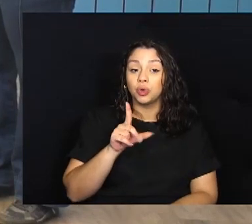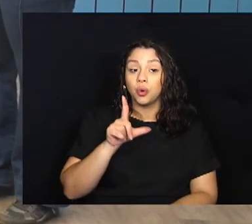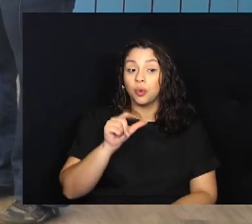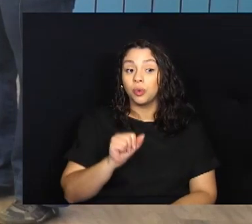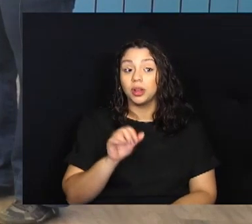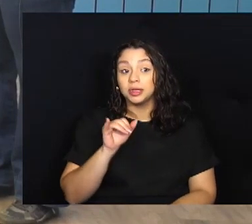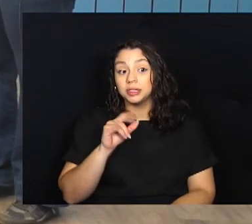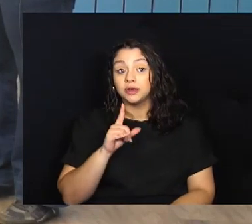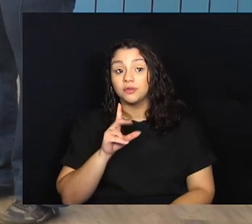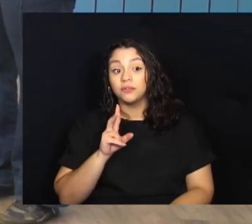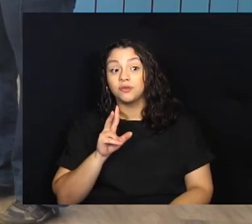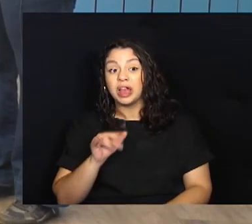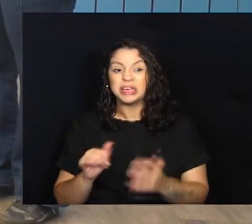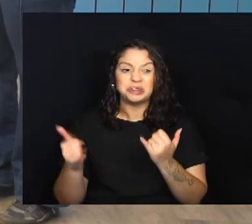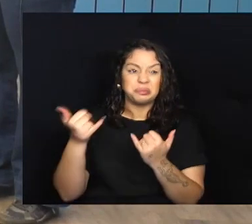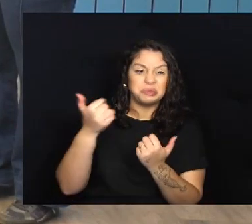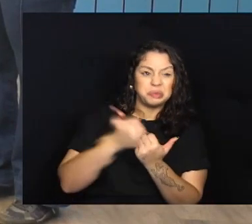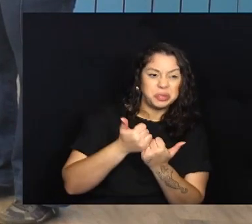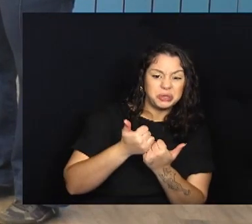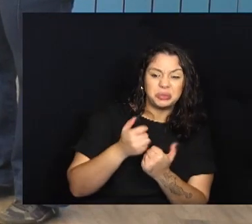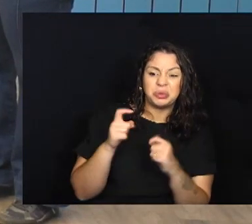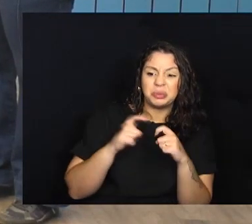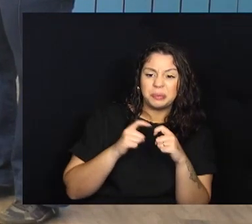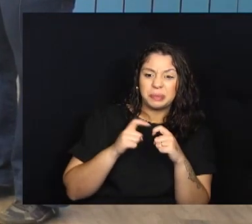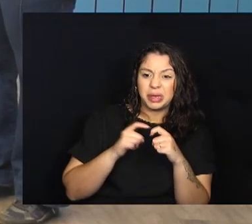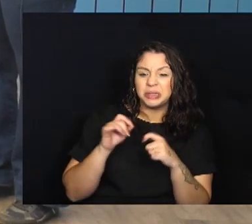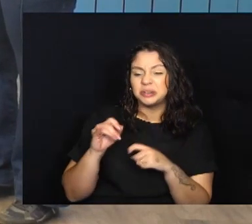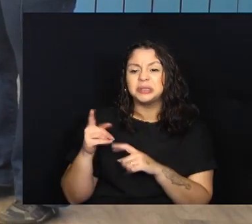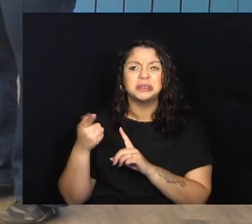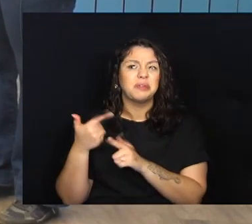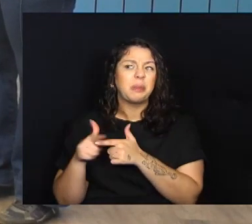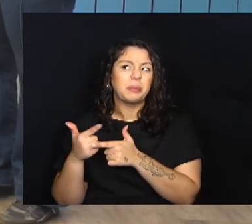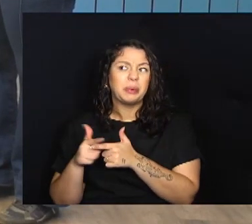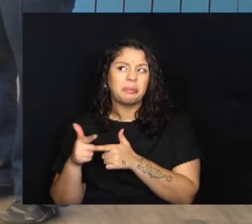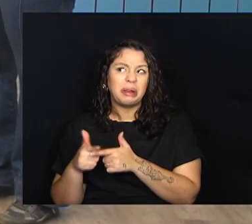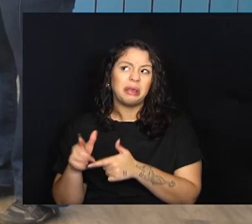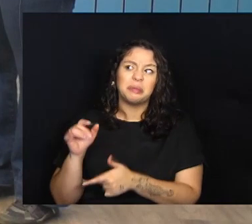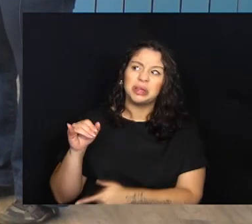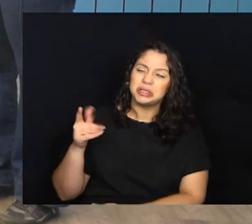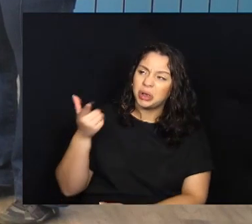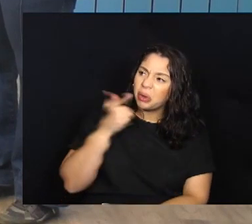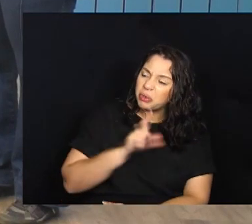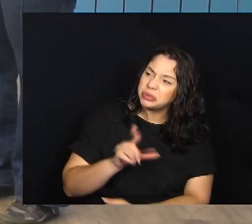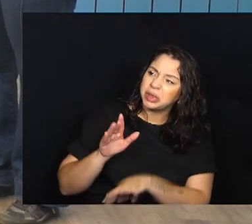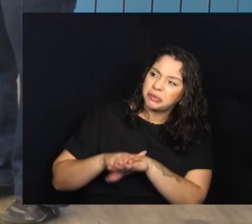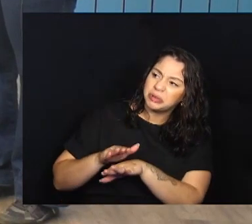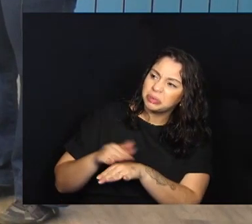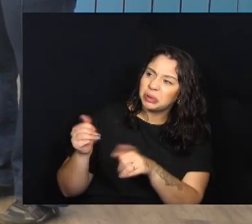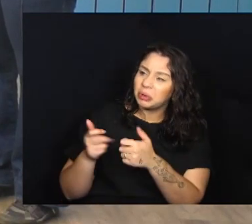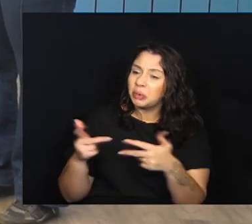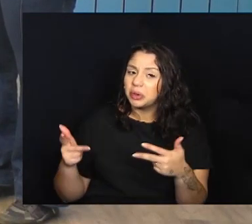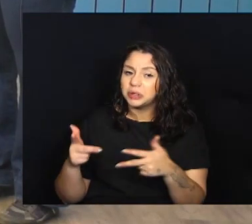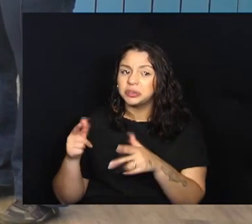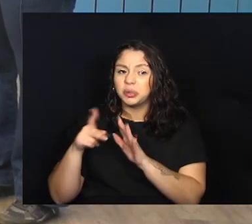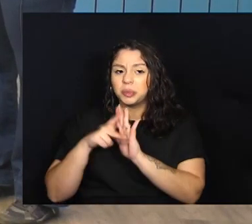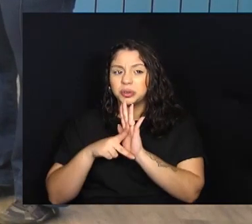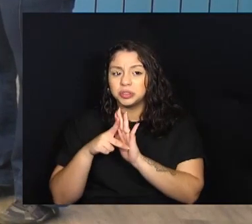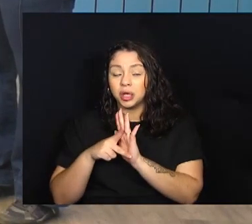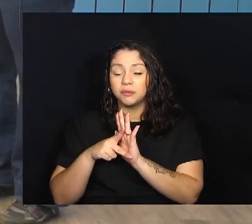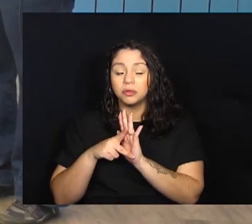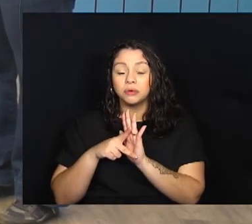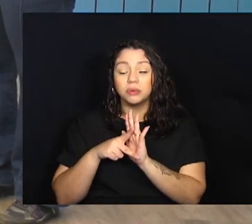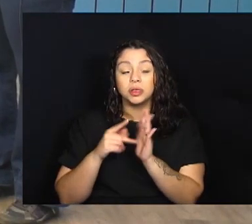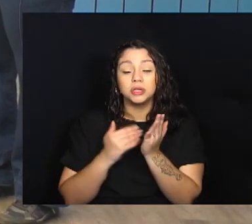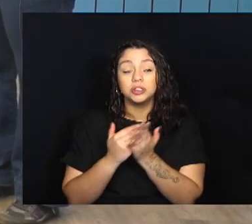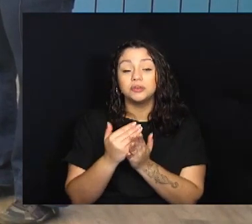vai substituir o médico, porque daí se tiver um problema no parto, se essa doula vai conseguir realizar o projeto e a iniciativa.